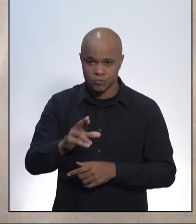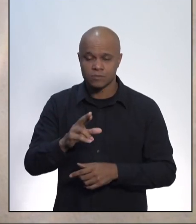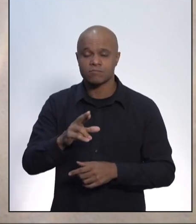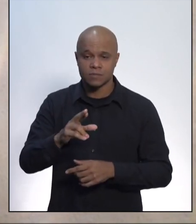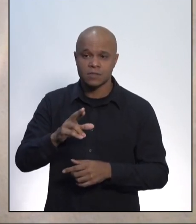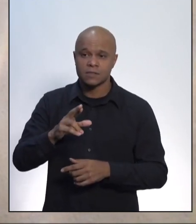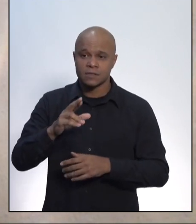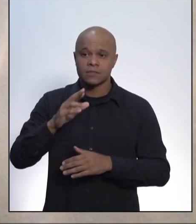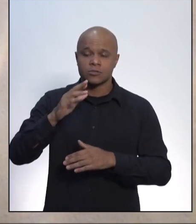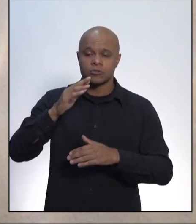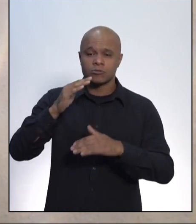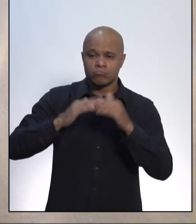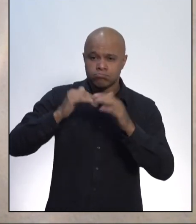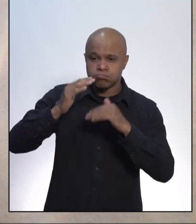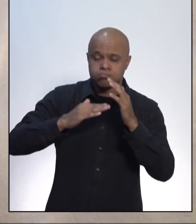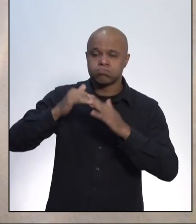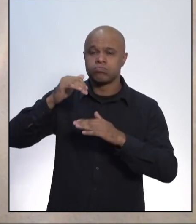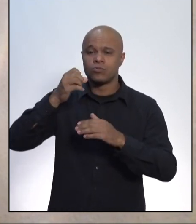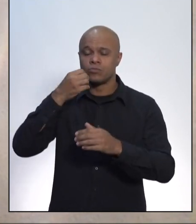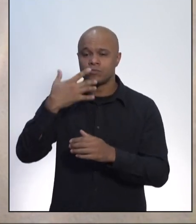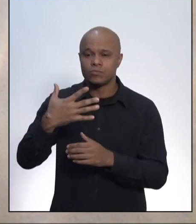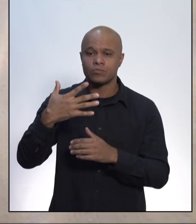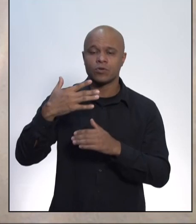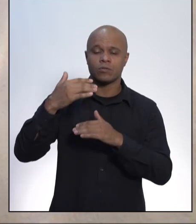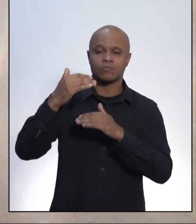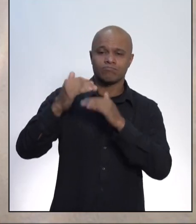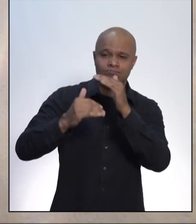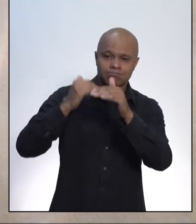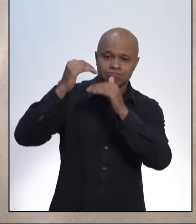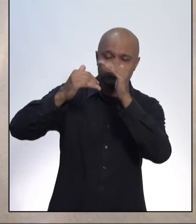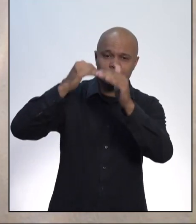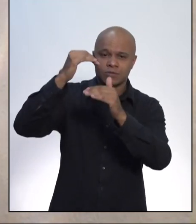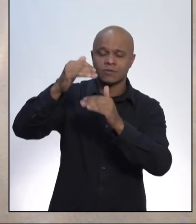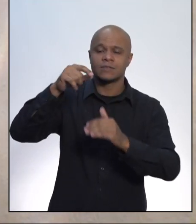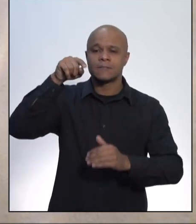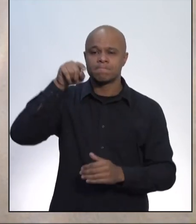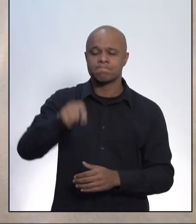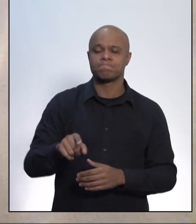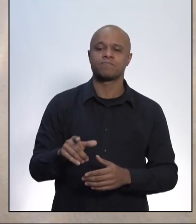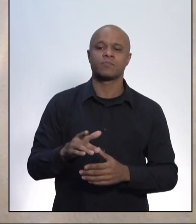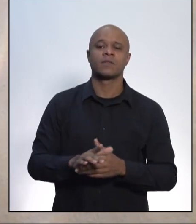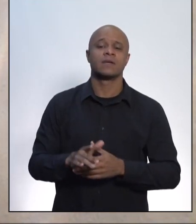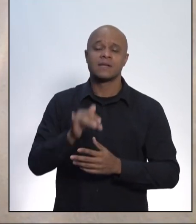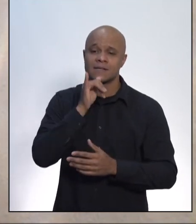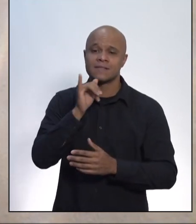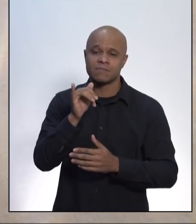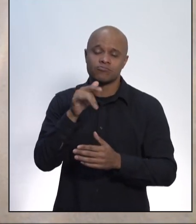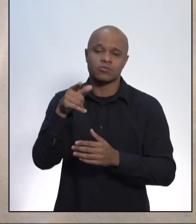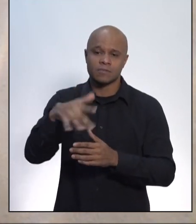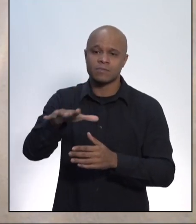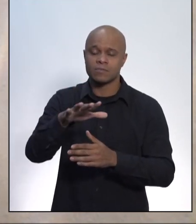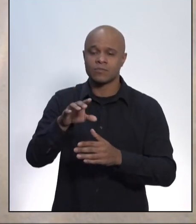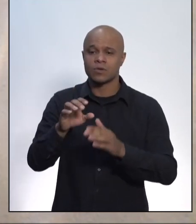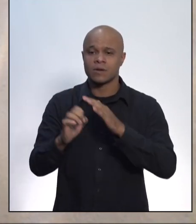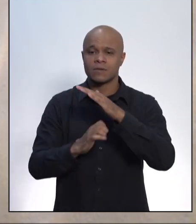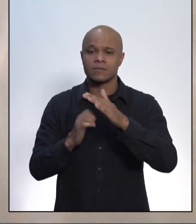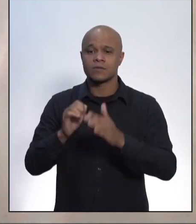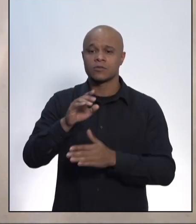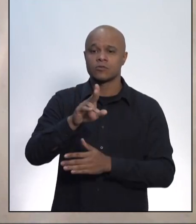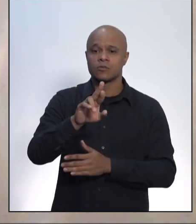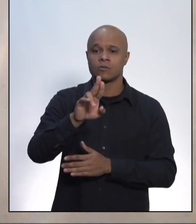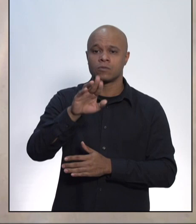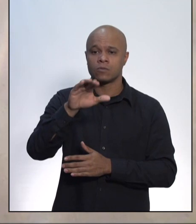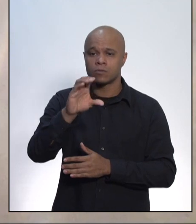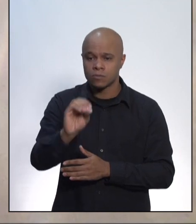bons projetos, que é o caso do Explica aí, que tem uma plataforma, como o Bruno falou, que está aí desde 2016, quando iniciou